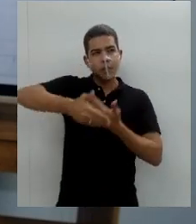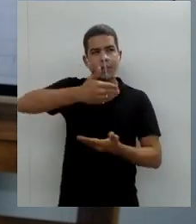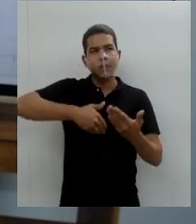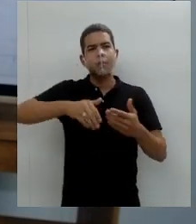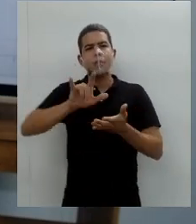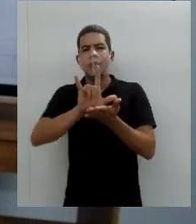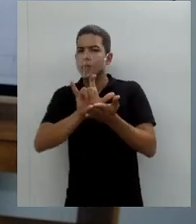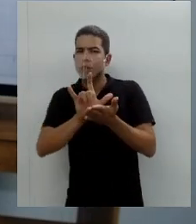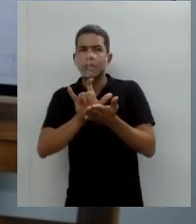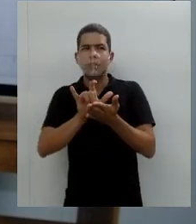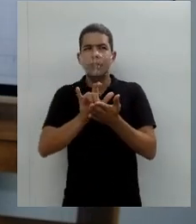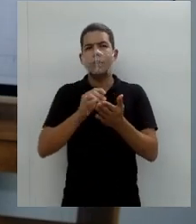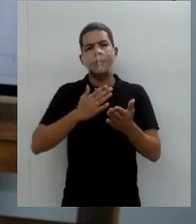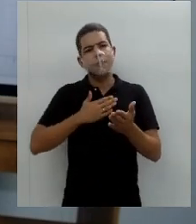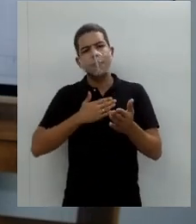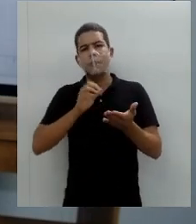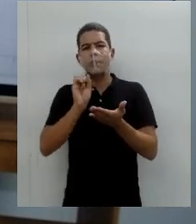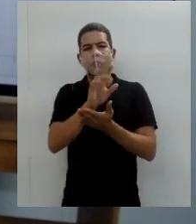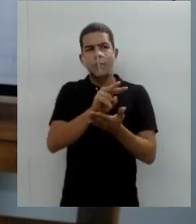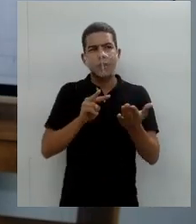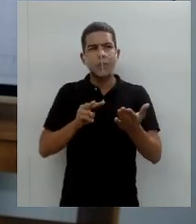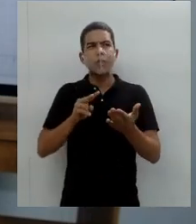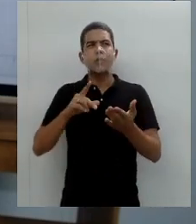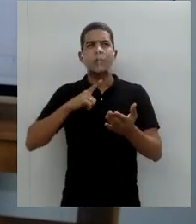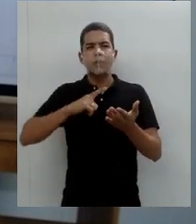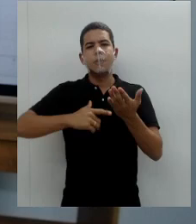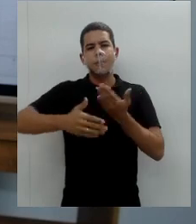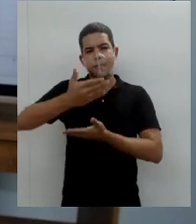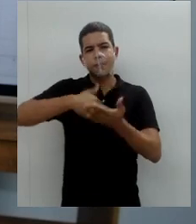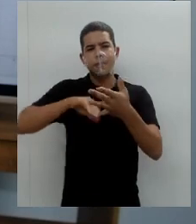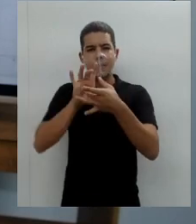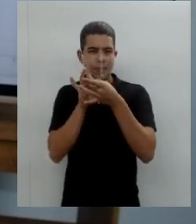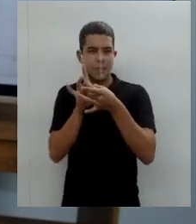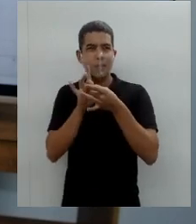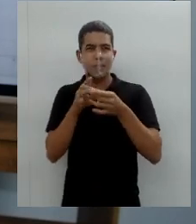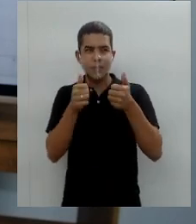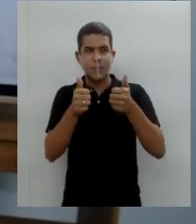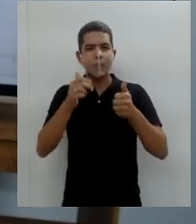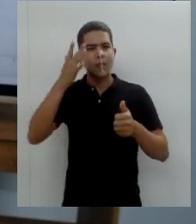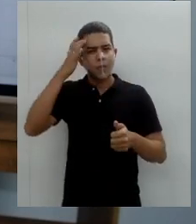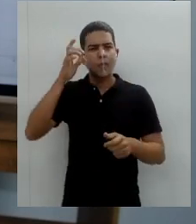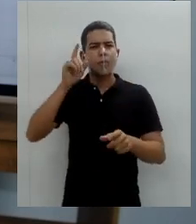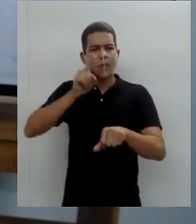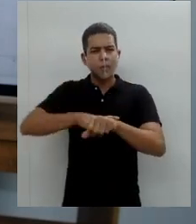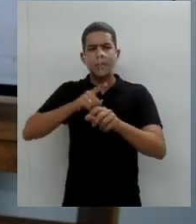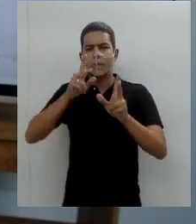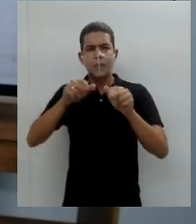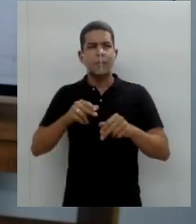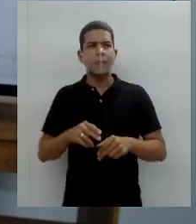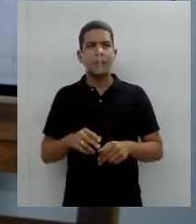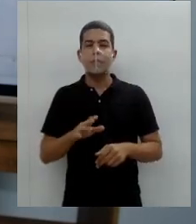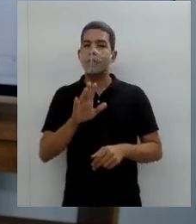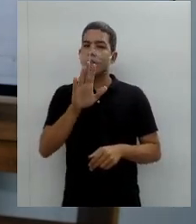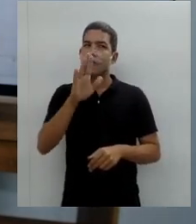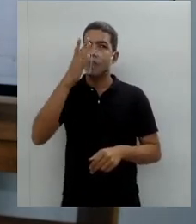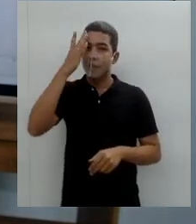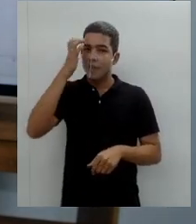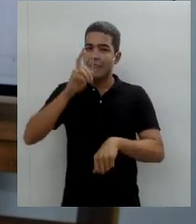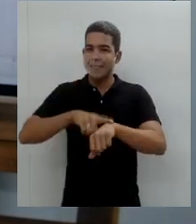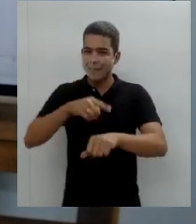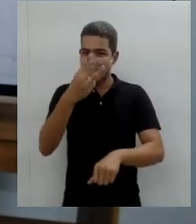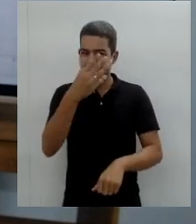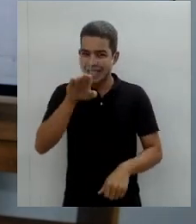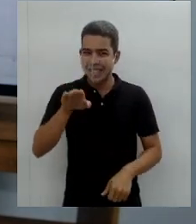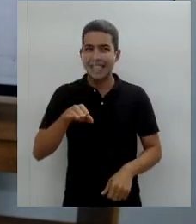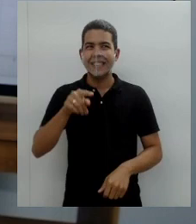pelo Instagram, meu, do EducaPE, para a gente ter aqui essa conexão massa. E amanhã comigo, no mesmo horário, Epa, amanhã é 3h30,